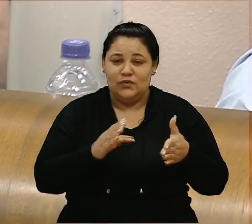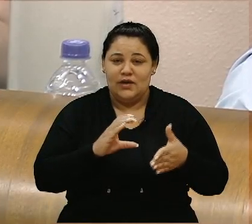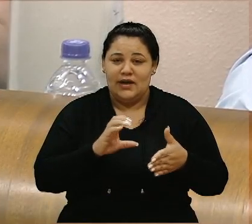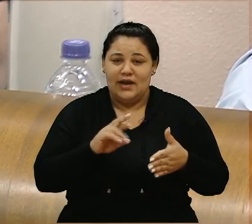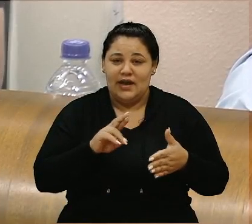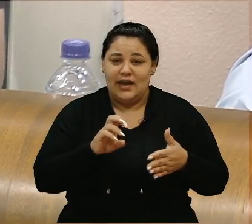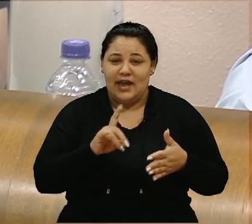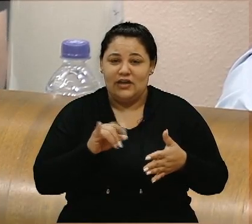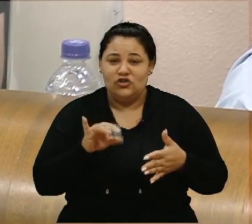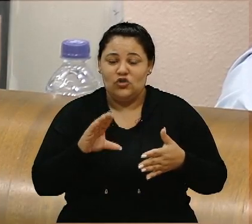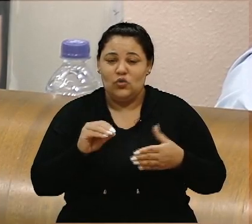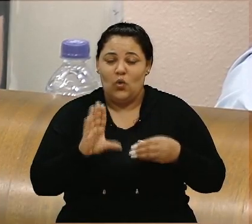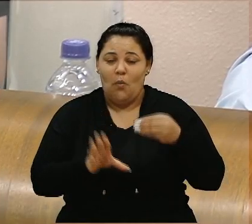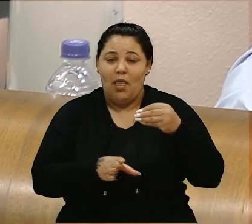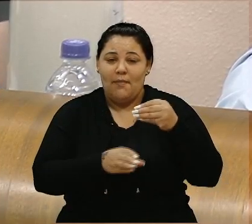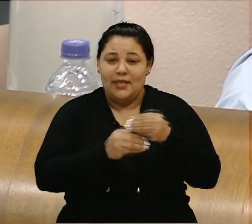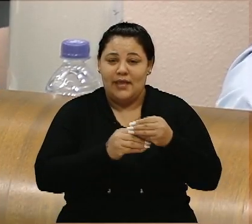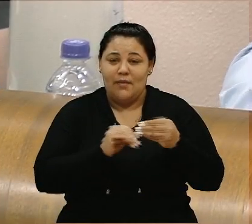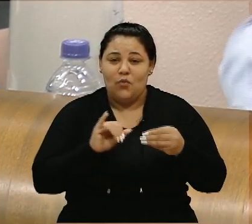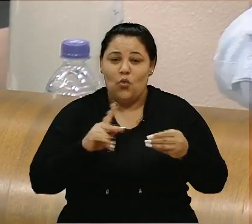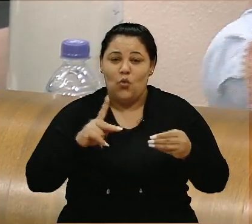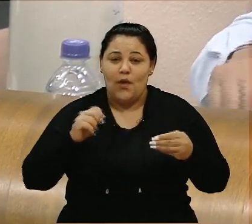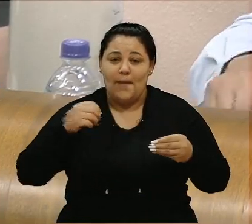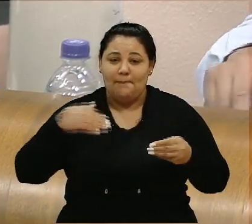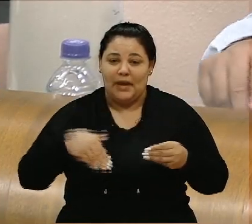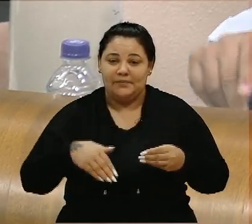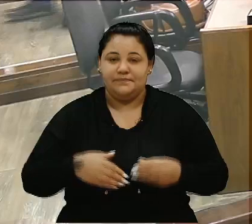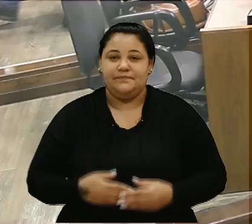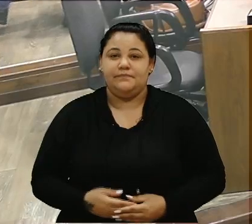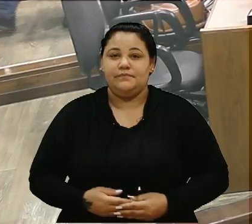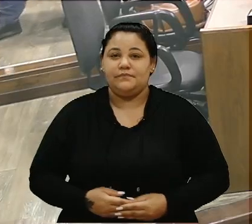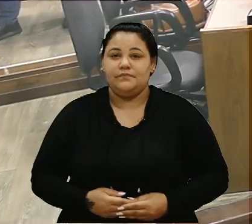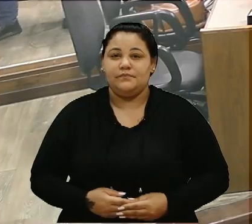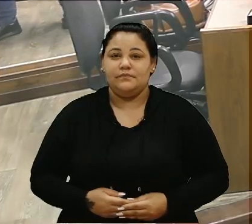adicional para o IPAM.